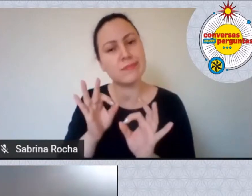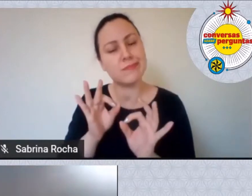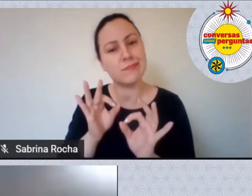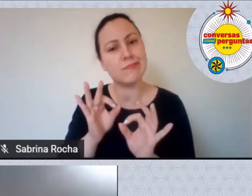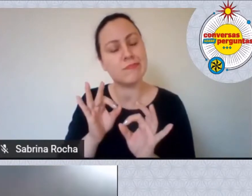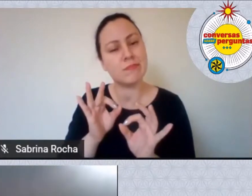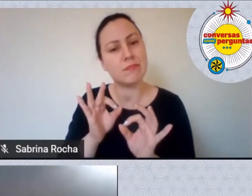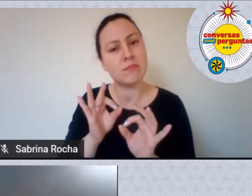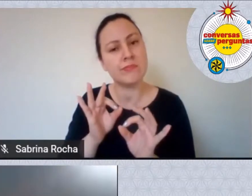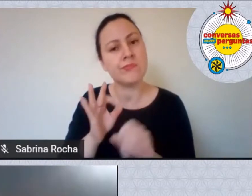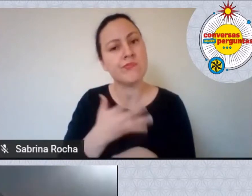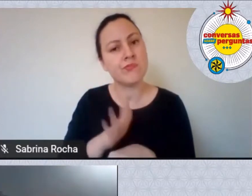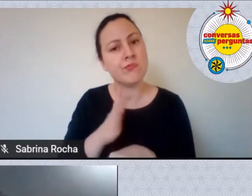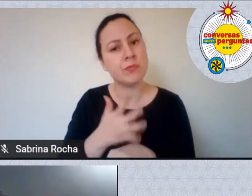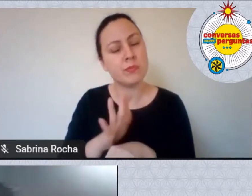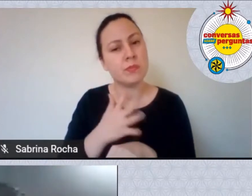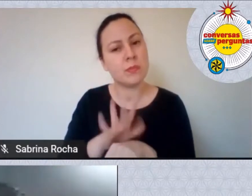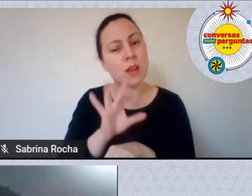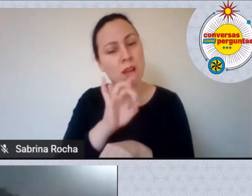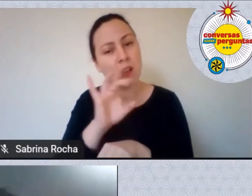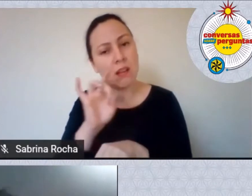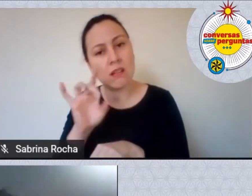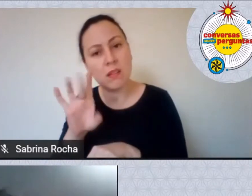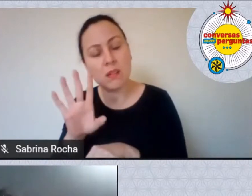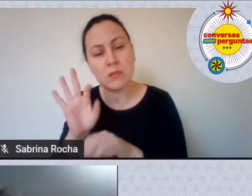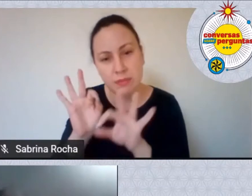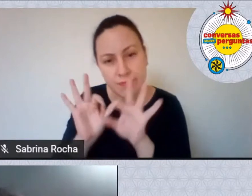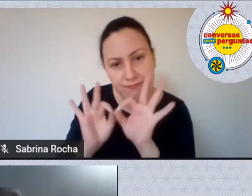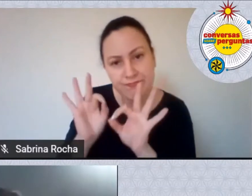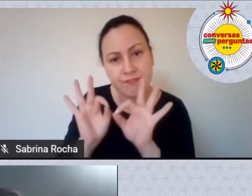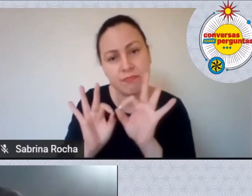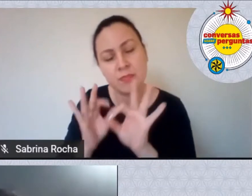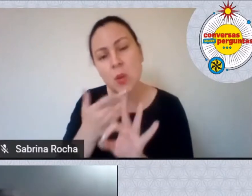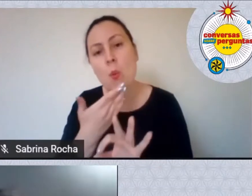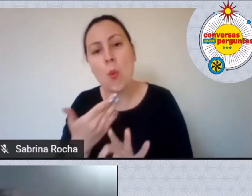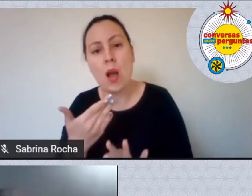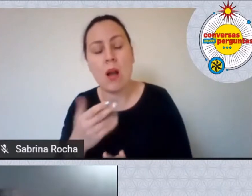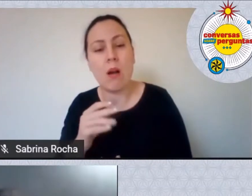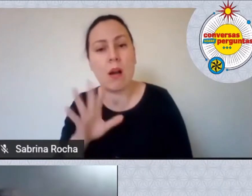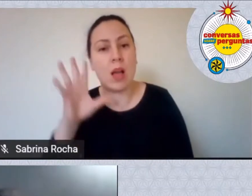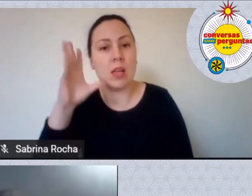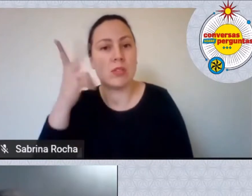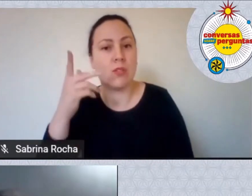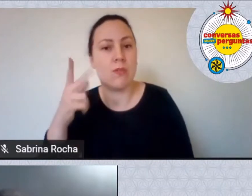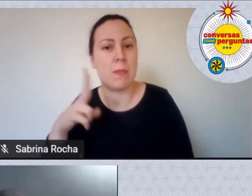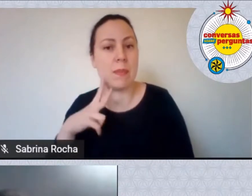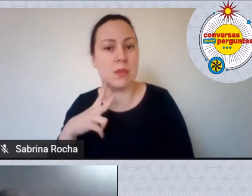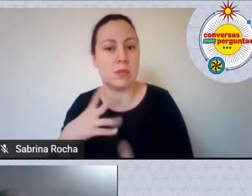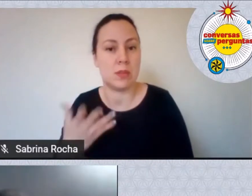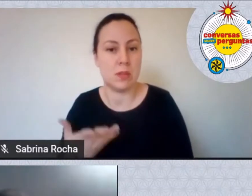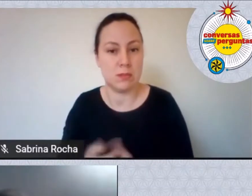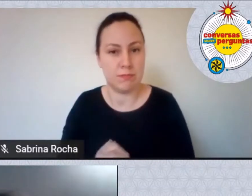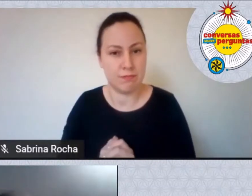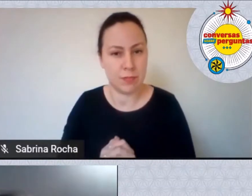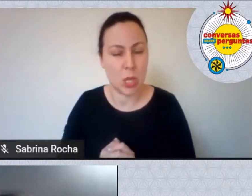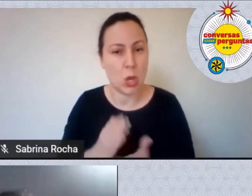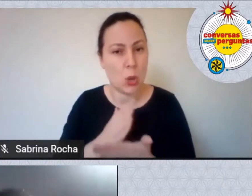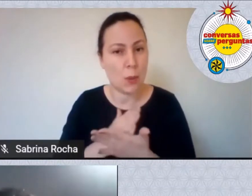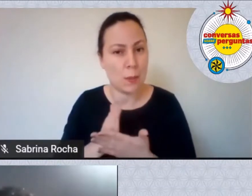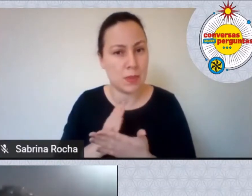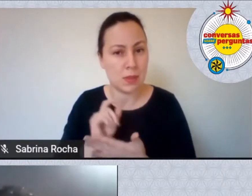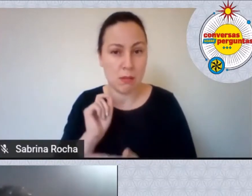que cada um tem que encontrar aí a sua solução. Né? Vamos começar distinguindo um